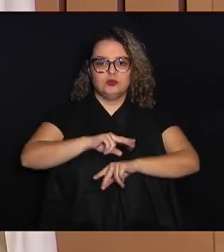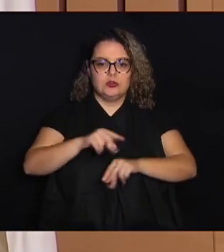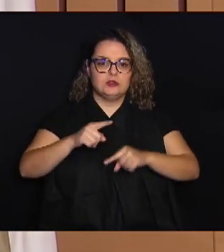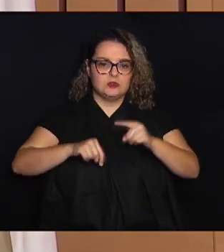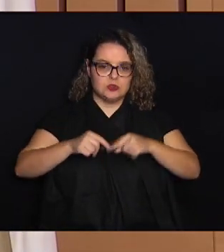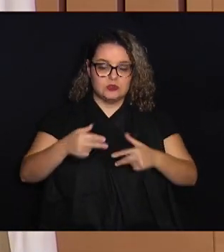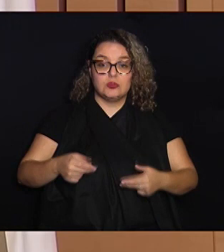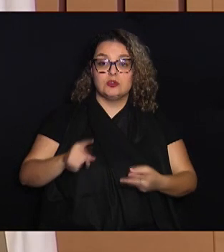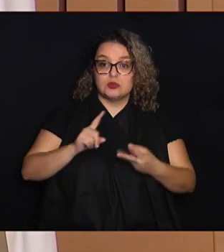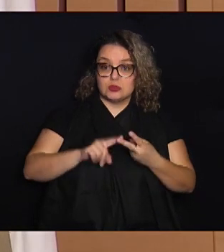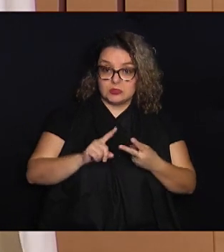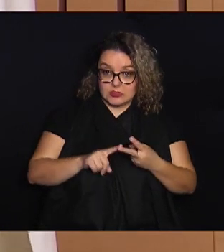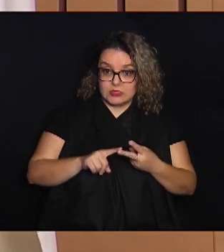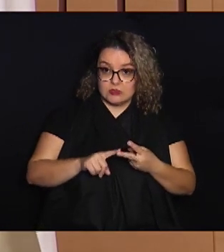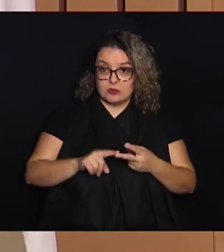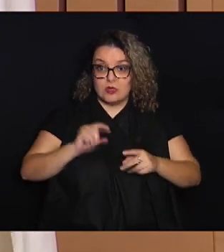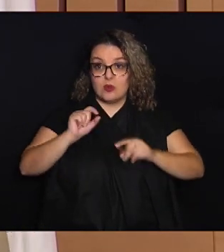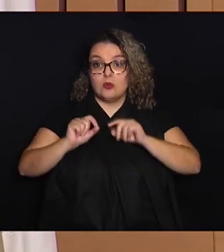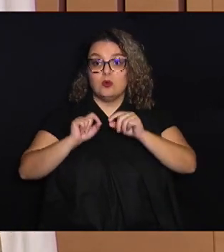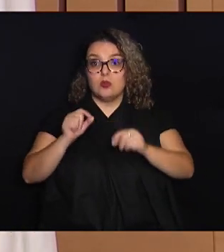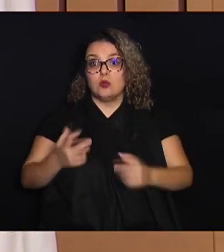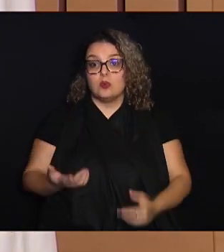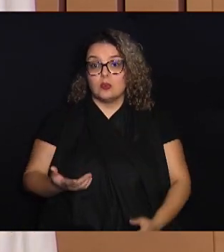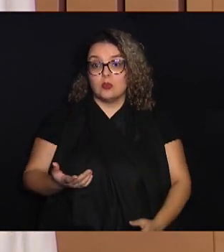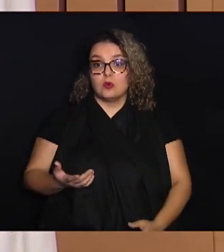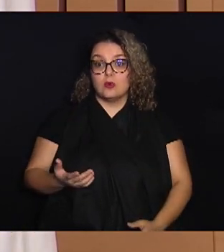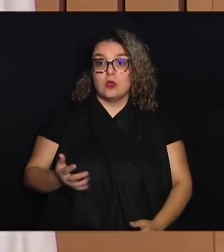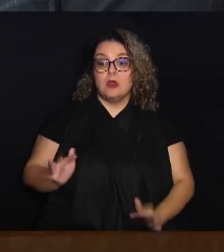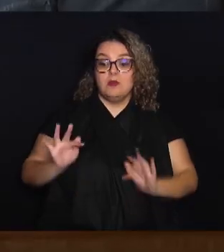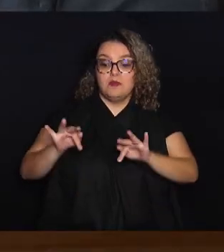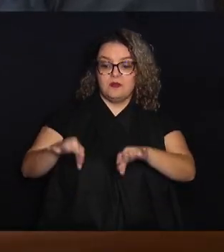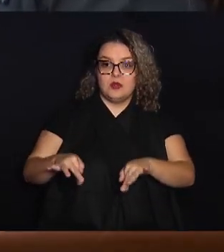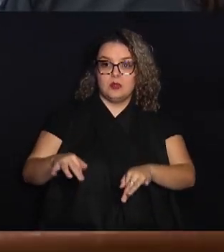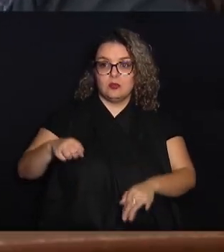segundo produto é o que foi a